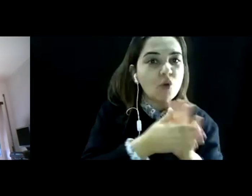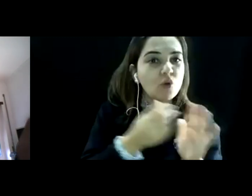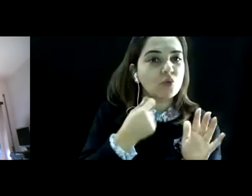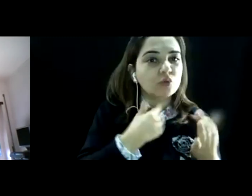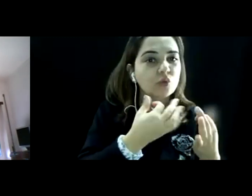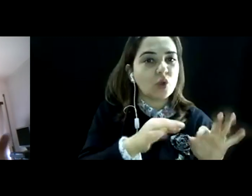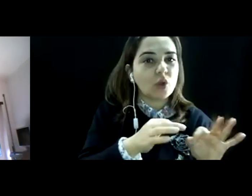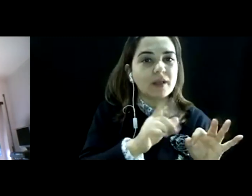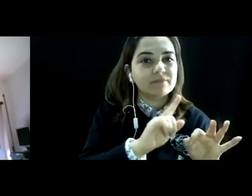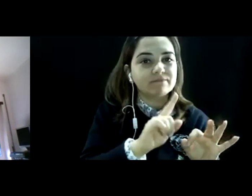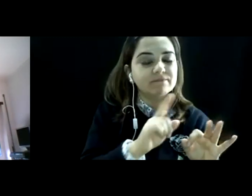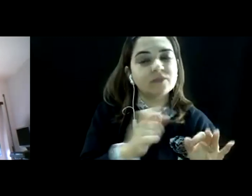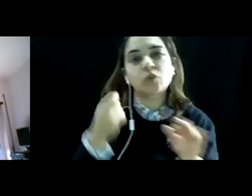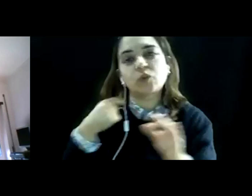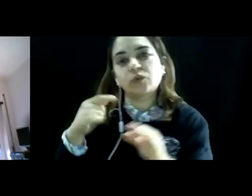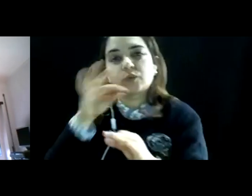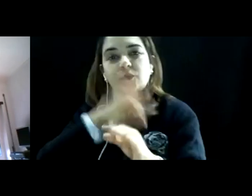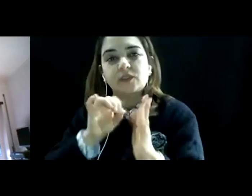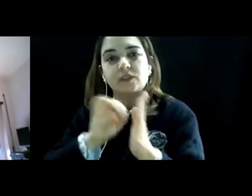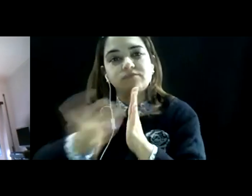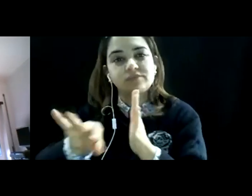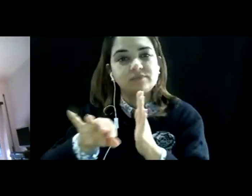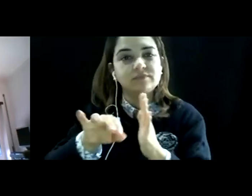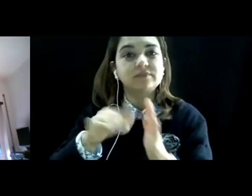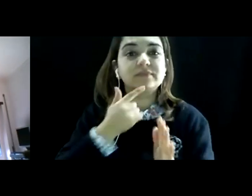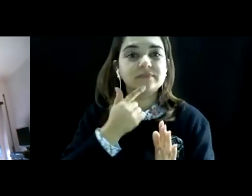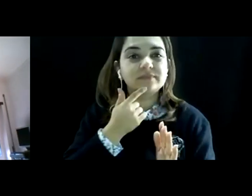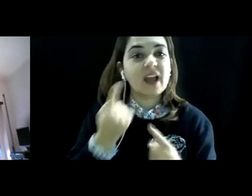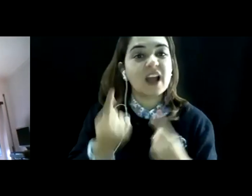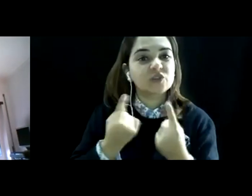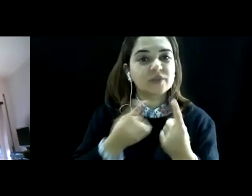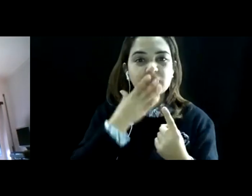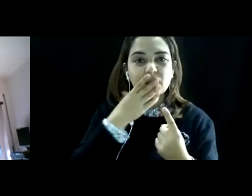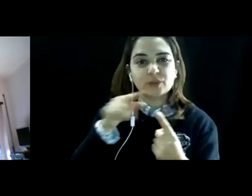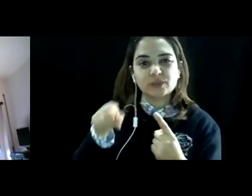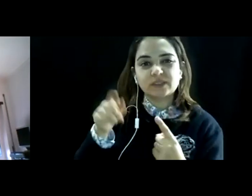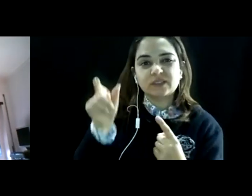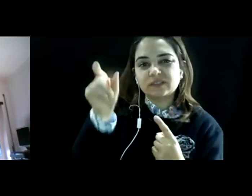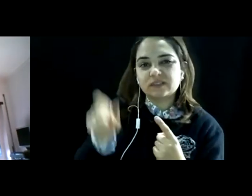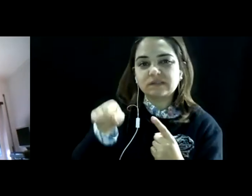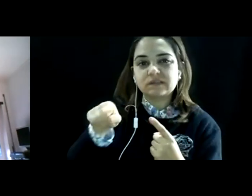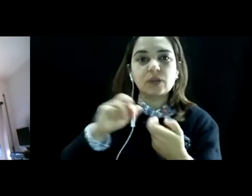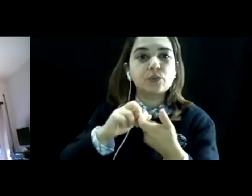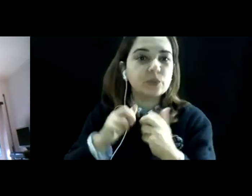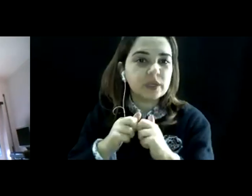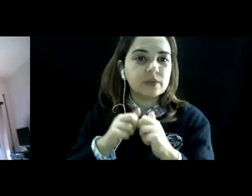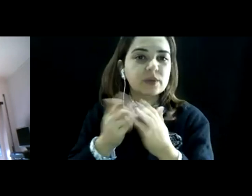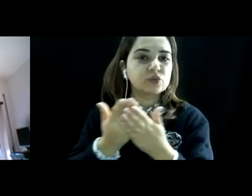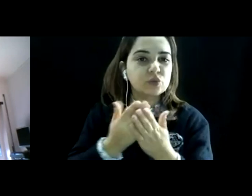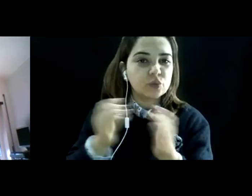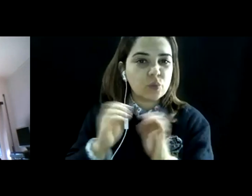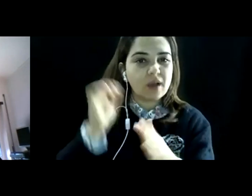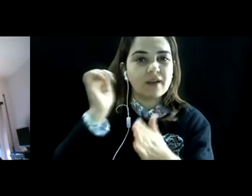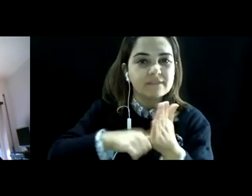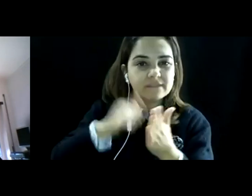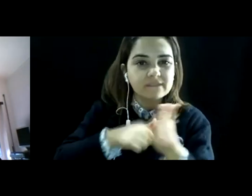O que o Eduardo diz é perfeitamente verdade. Muitas vezes, um aluno, quando tem problemas no estudo, comportamento, seja lá o que